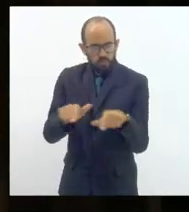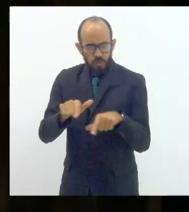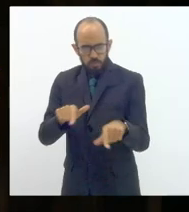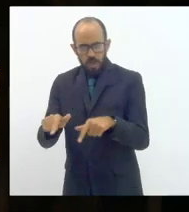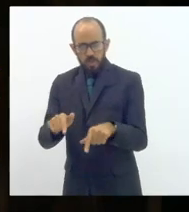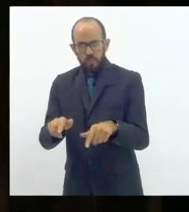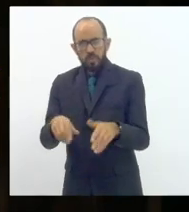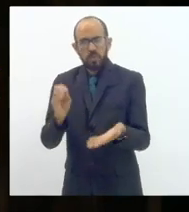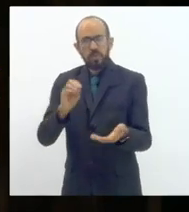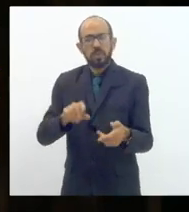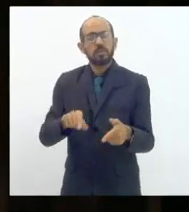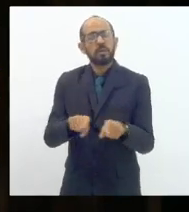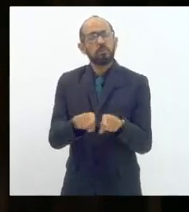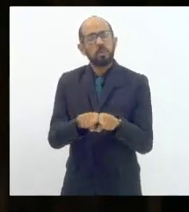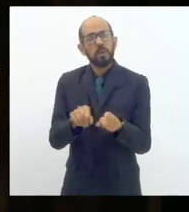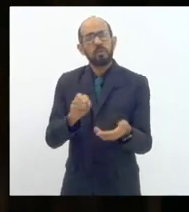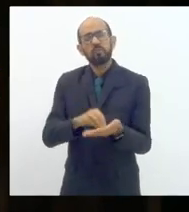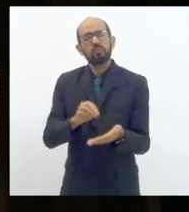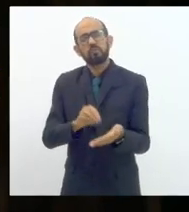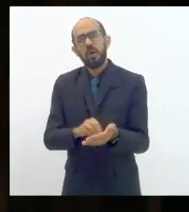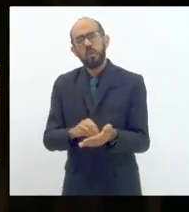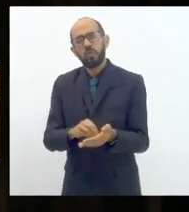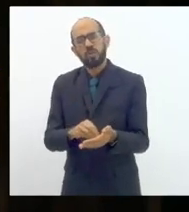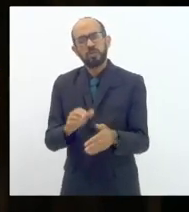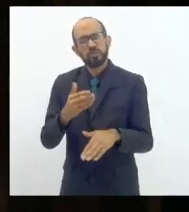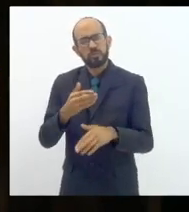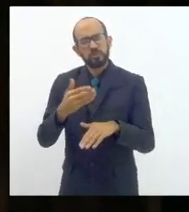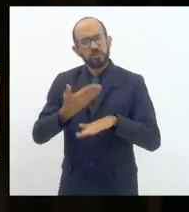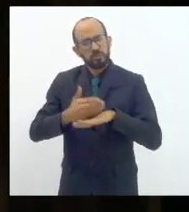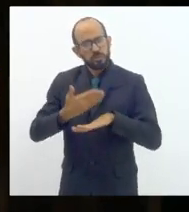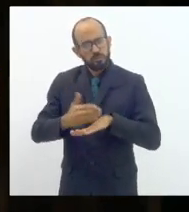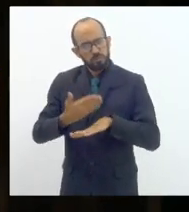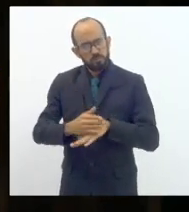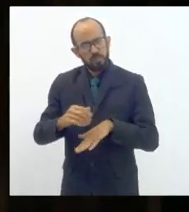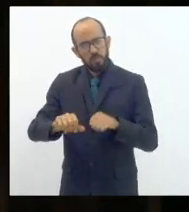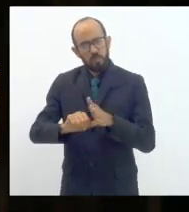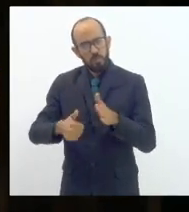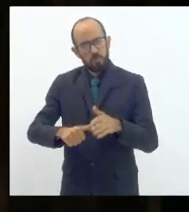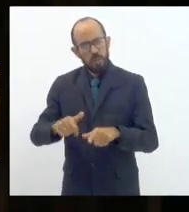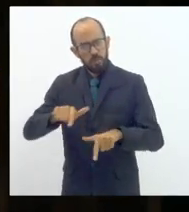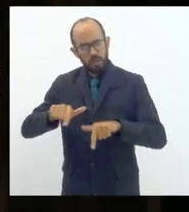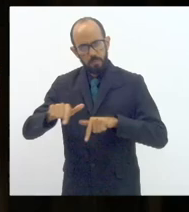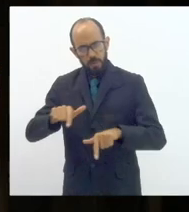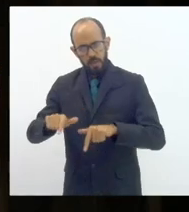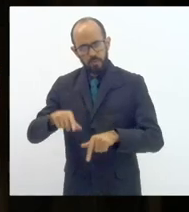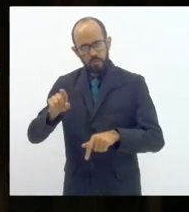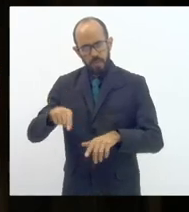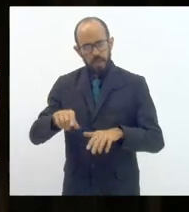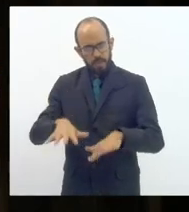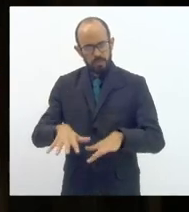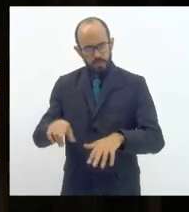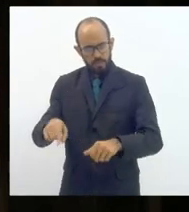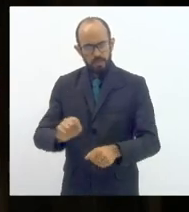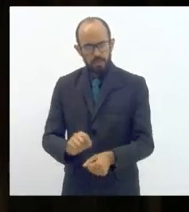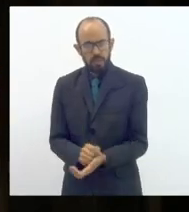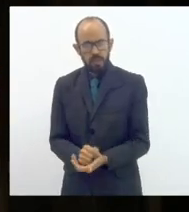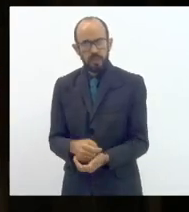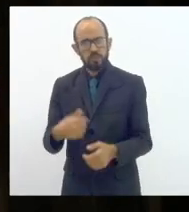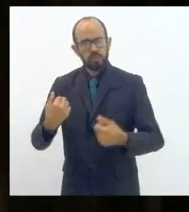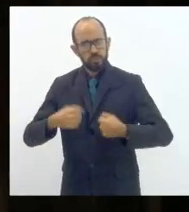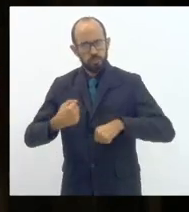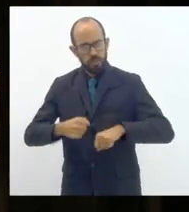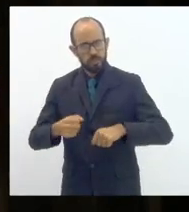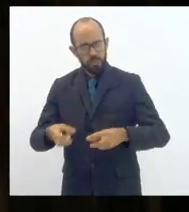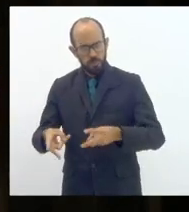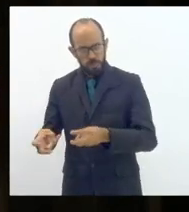falta de capacitação para o primeiro emprego. Em pleno século XXI, isso ainda é uma realidade. Já é hora dos nossos políticos olharem com